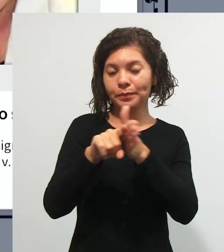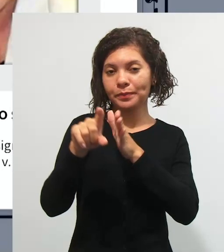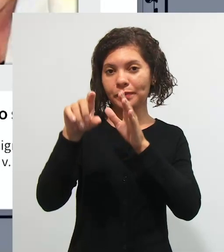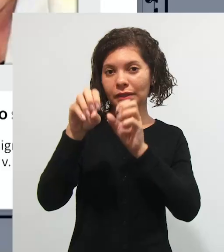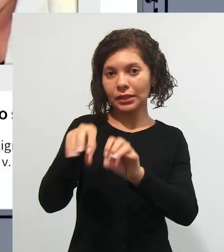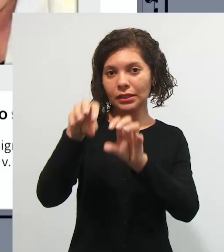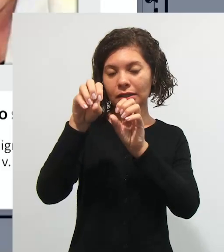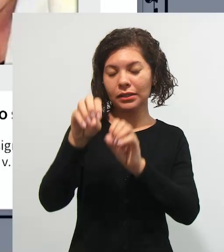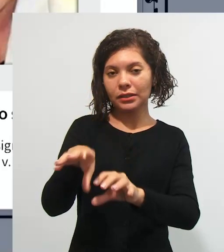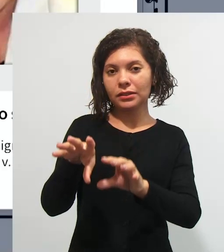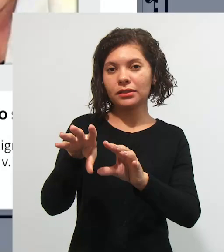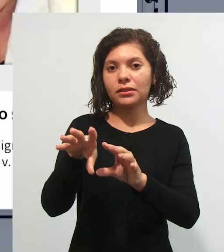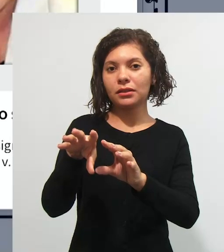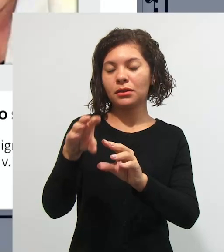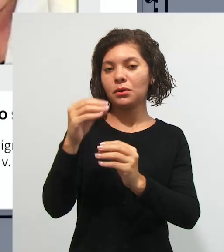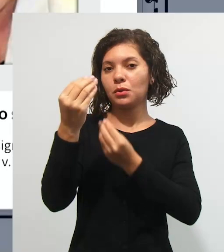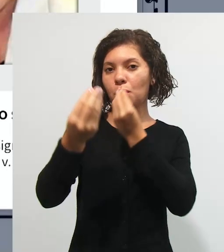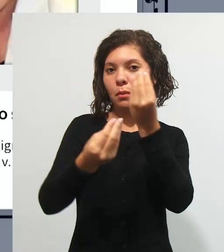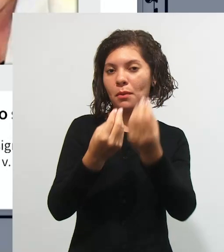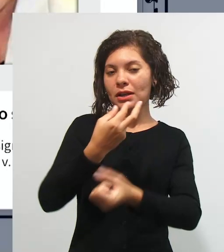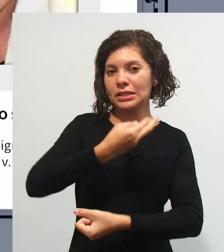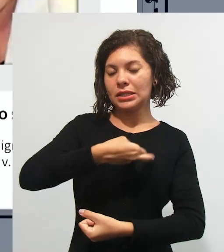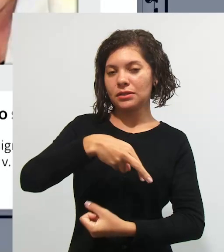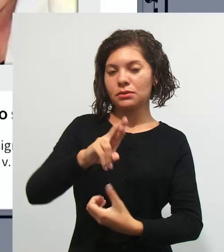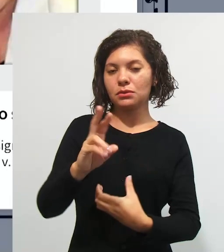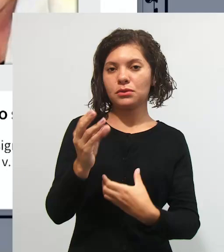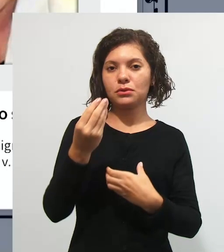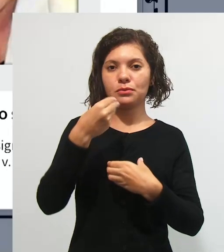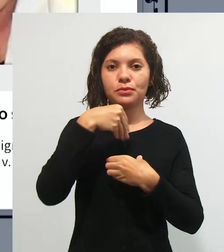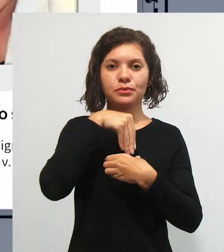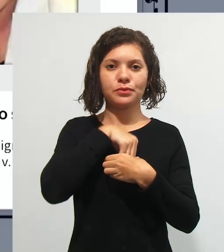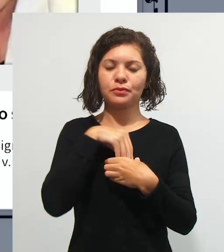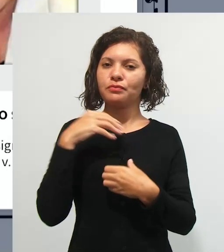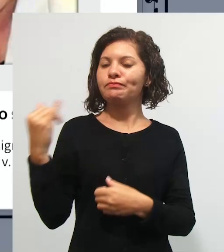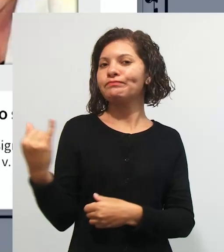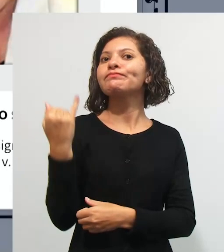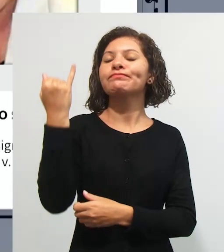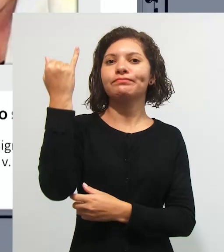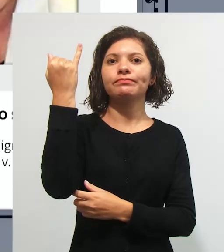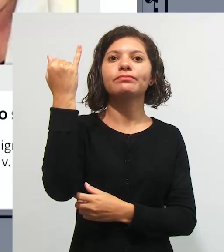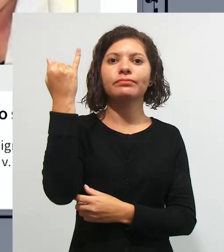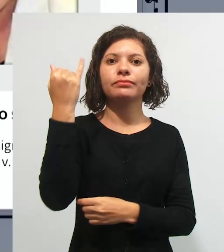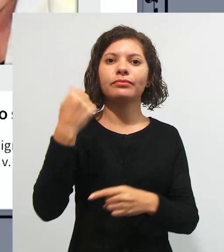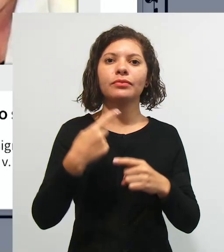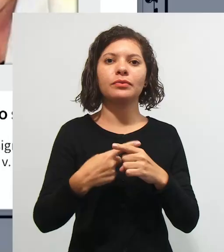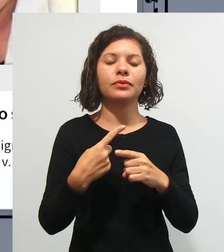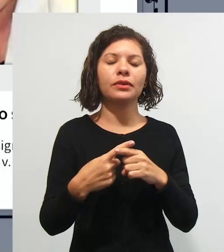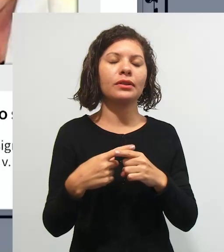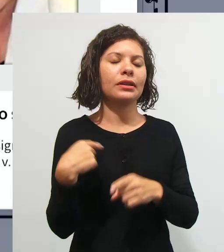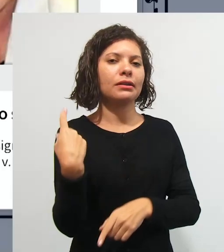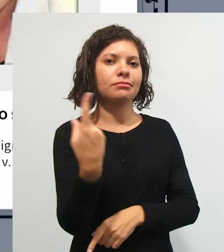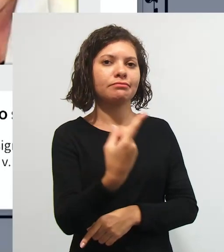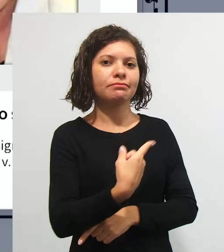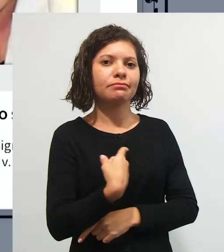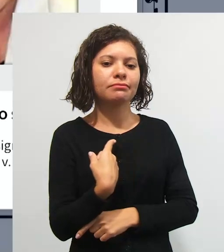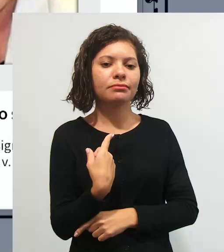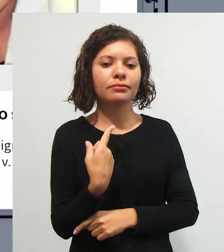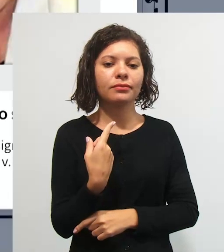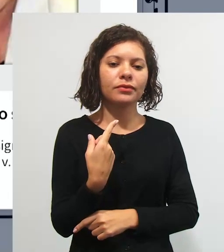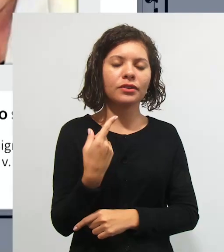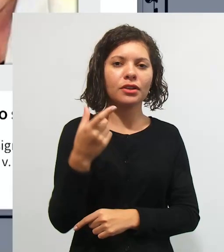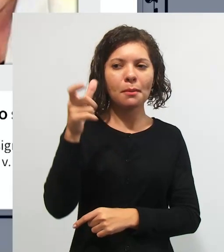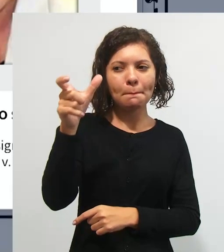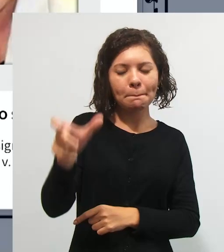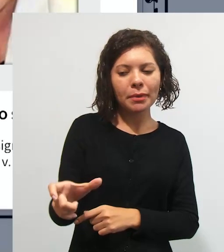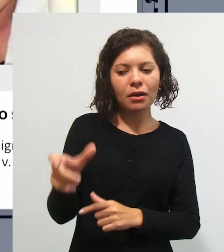educação, essas razões subjetivas têm um peso muito grande porque a gente considera o sujeito. E o sujeito